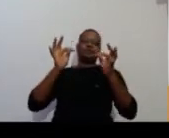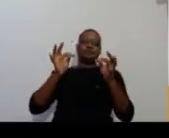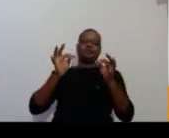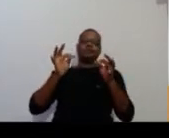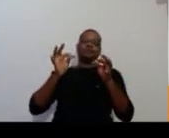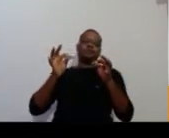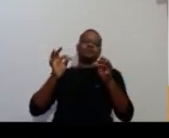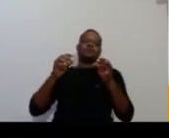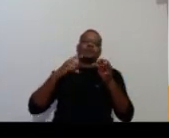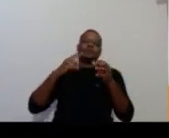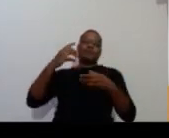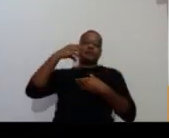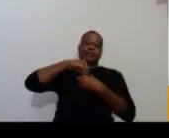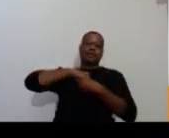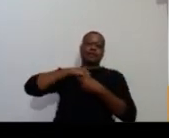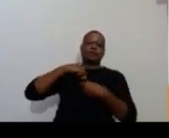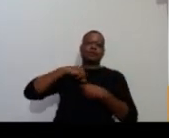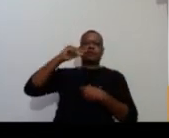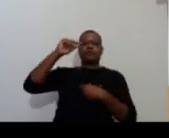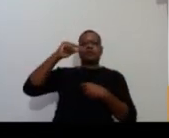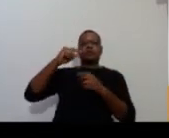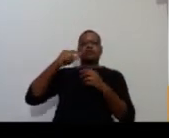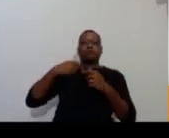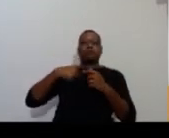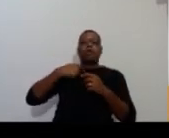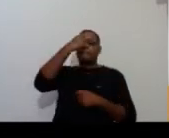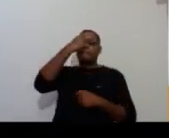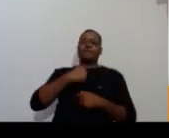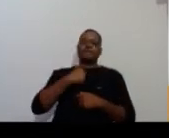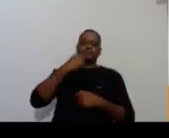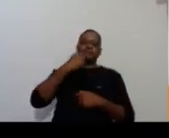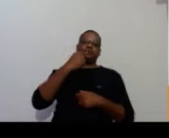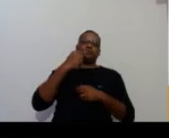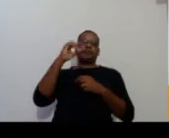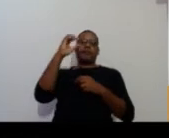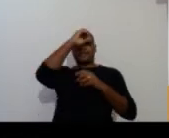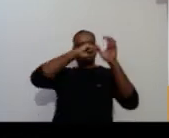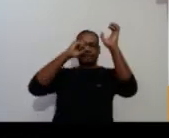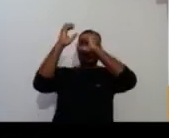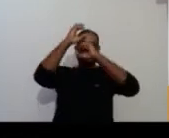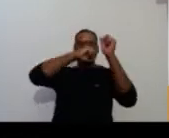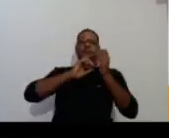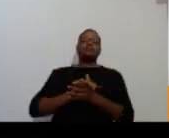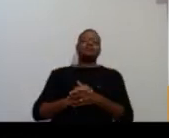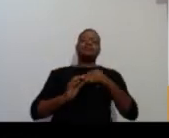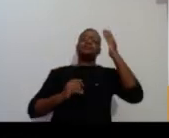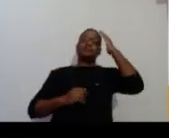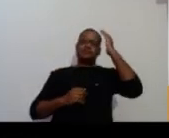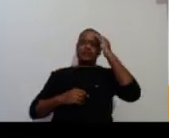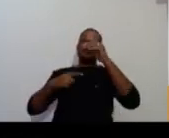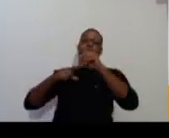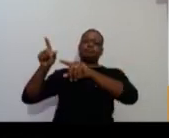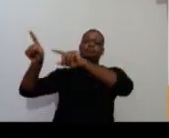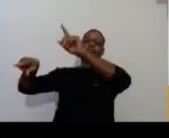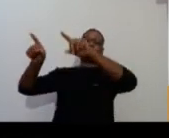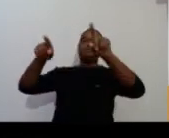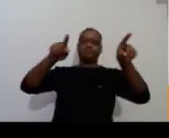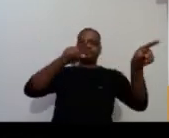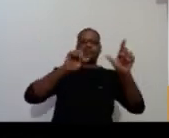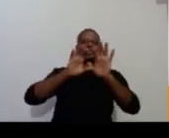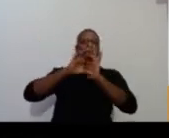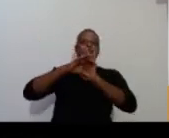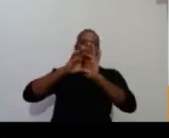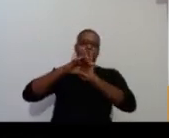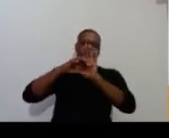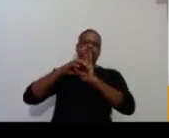ainda divergem nesses tipos de conceito, mas eu estou trazendo mais ou menos baseado nos meus estudos. Eu sou professora da disciplina de andragogia